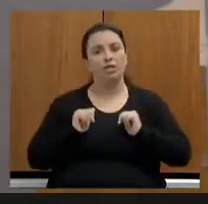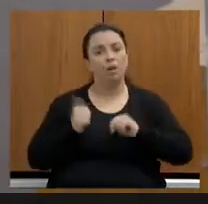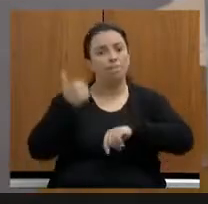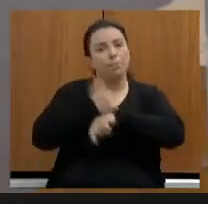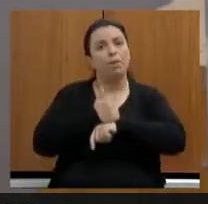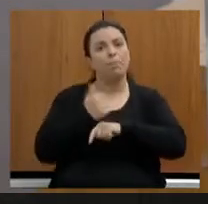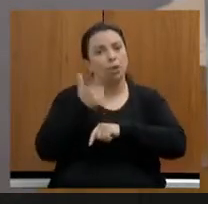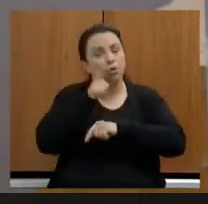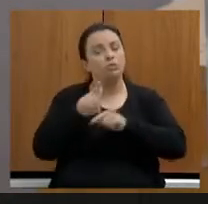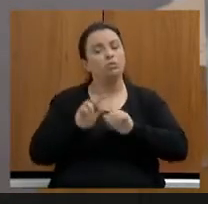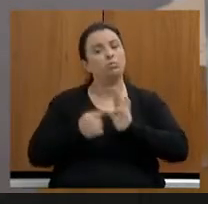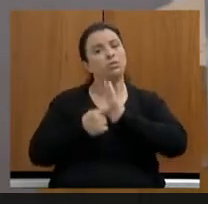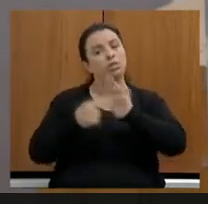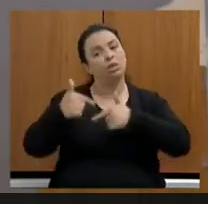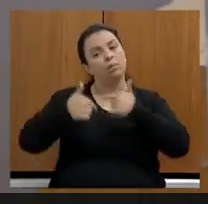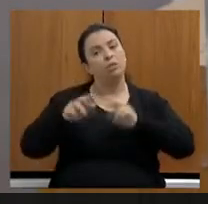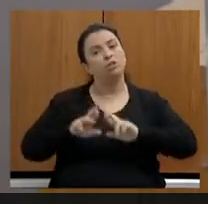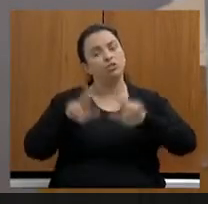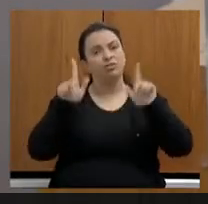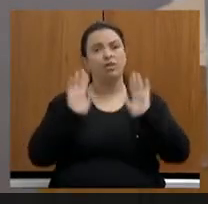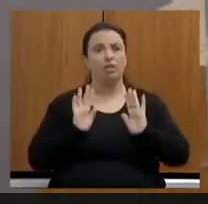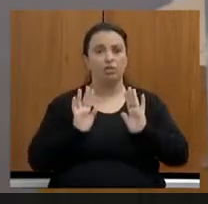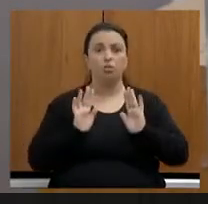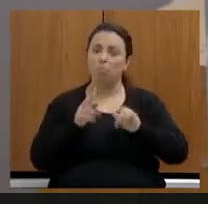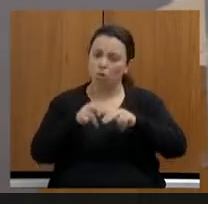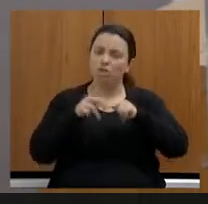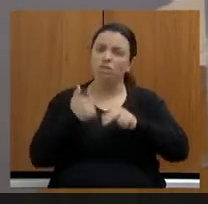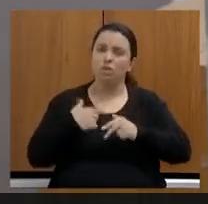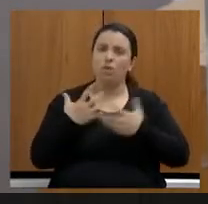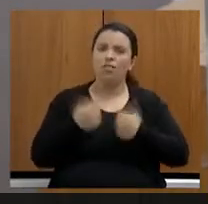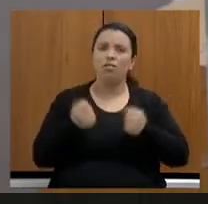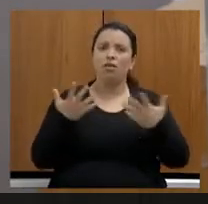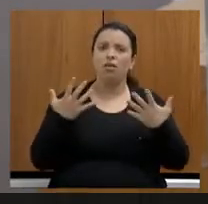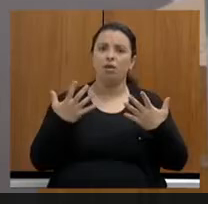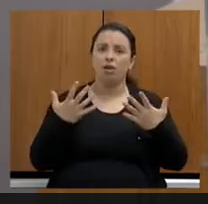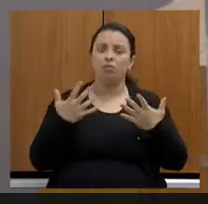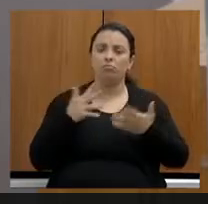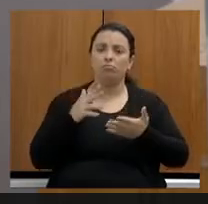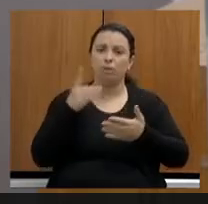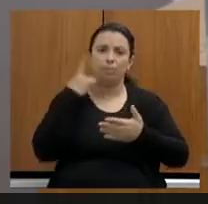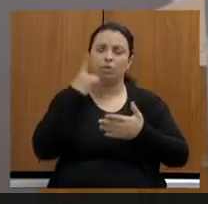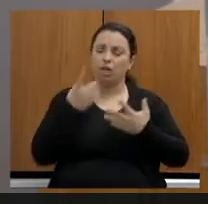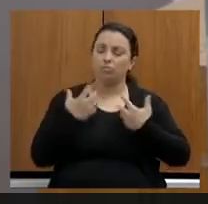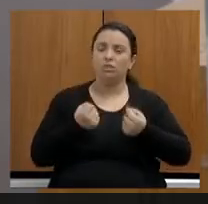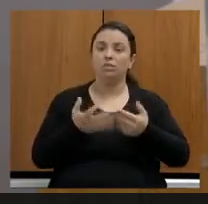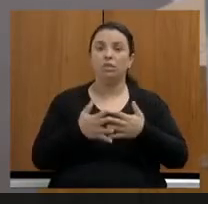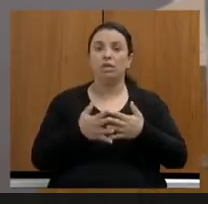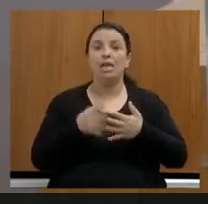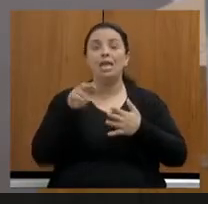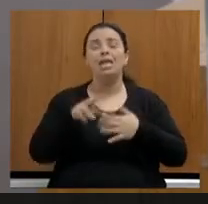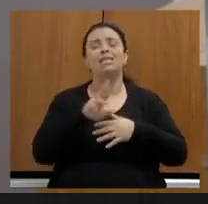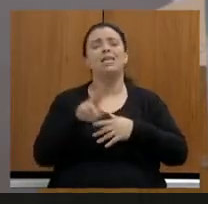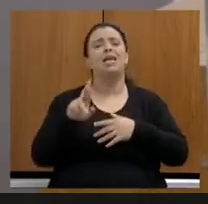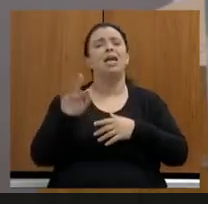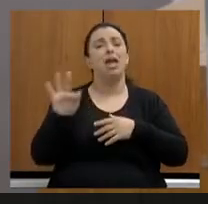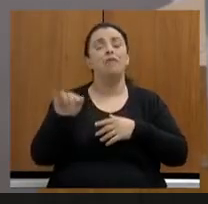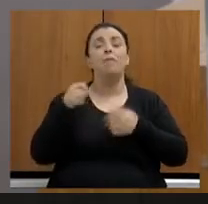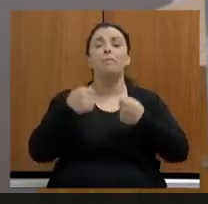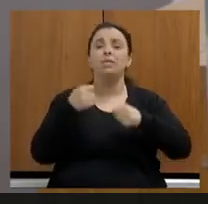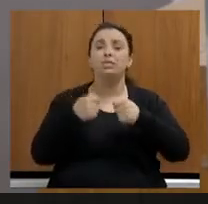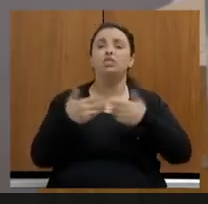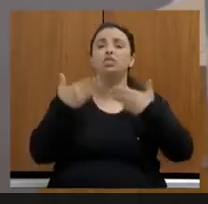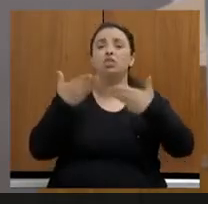eu não tinha entrado nessa nessa parte farinha sobre a criação do regime de recuperação fiscal Oi gente tem que chegar no legislativo no judiciário